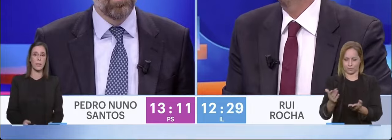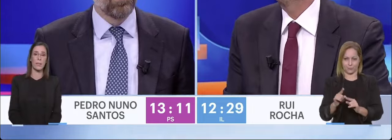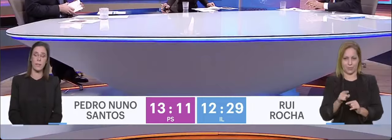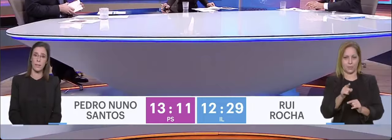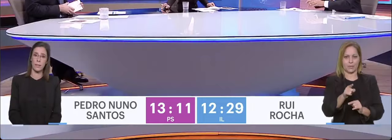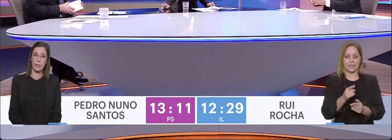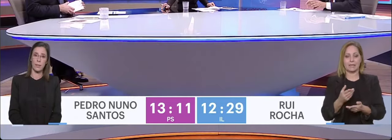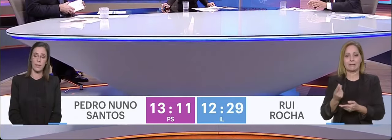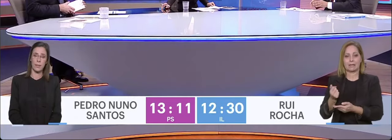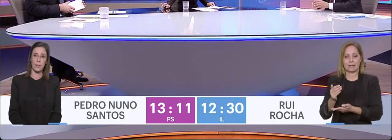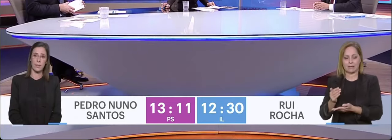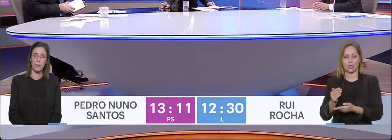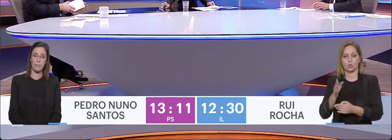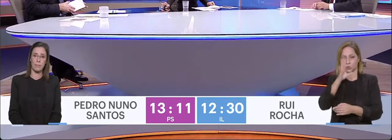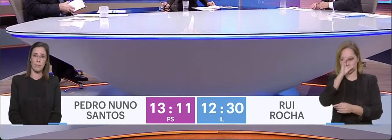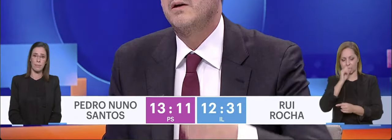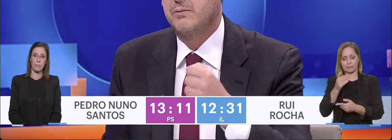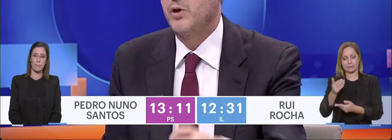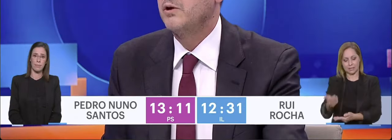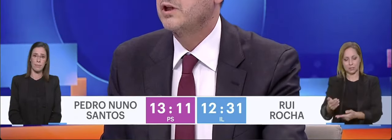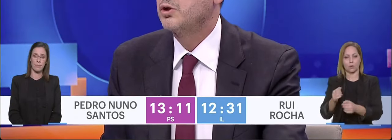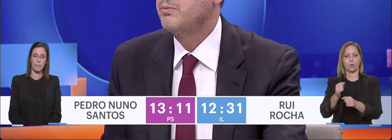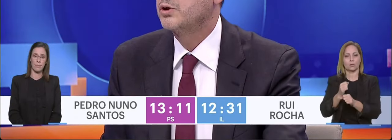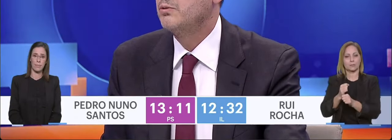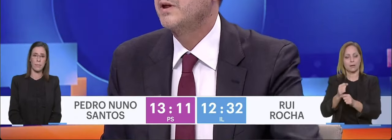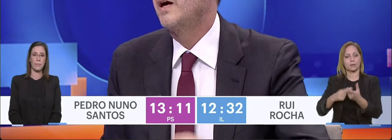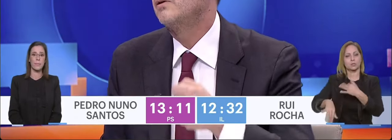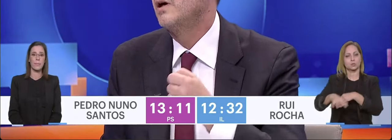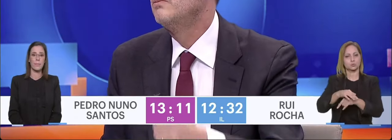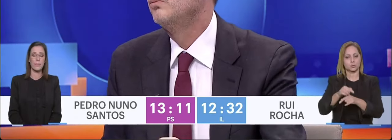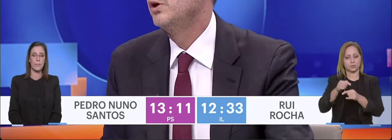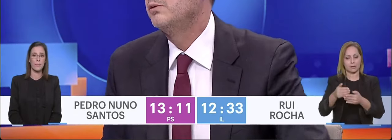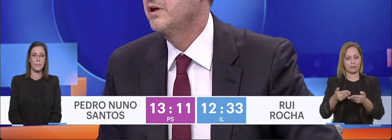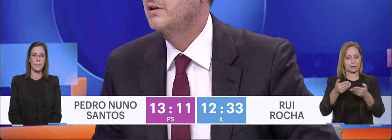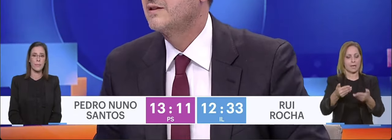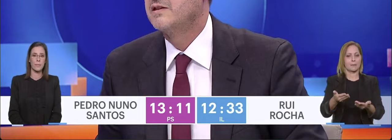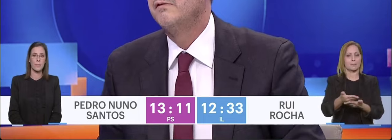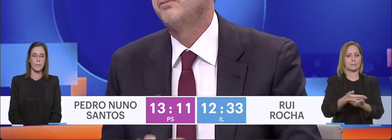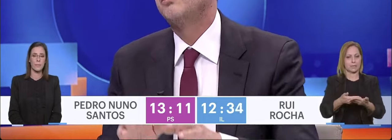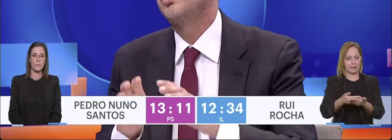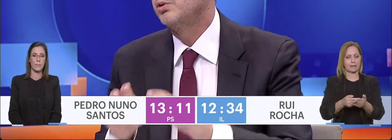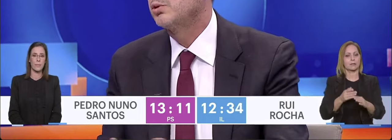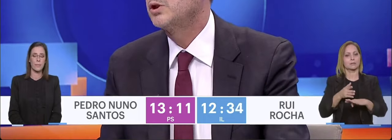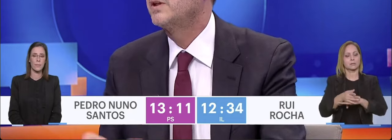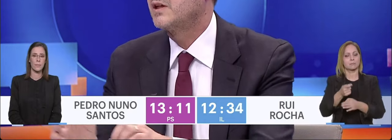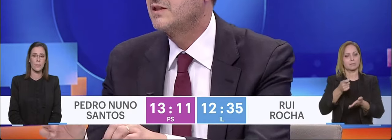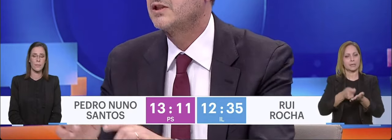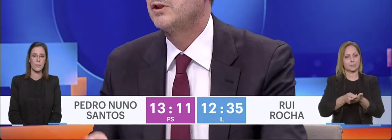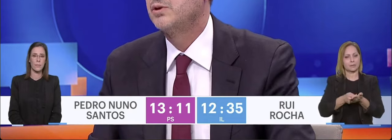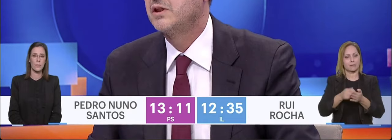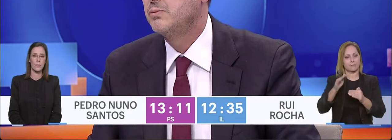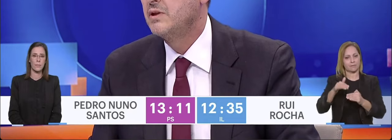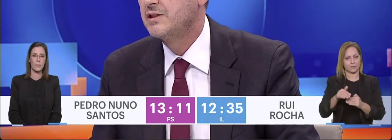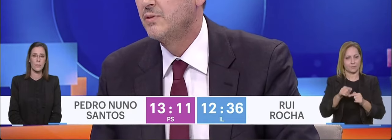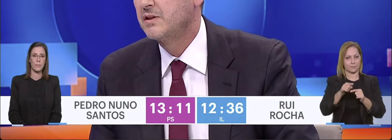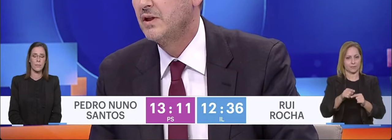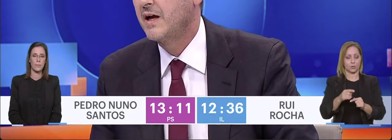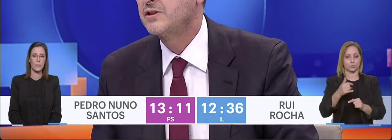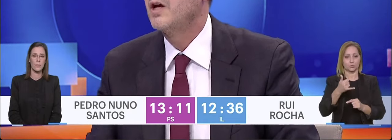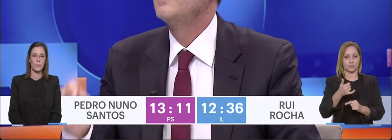do Estado estejam ao serviço dos portugueses que ponh sejam postos no mercado em modelo de renda acessível portanto soluções para trazer as Tais